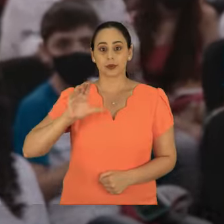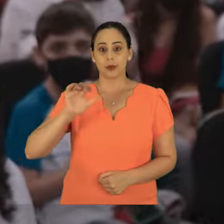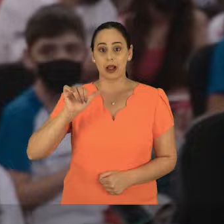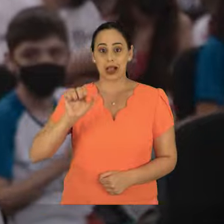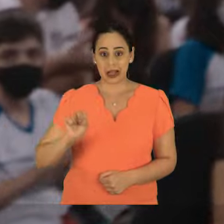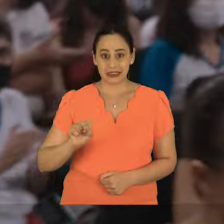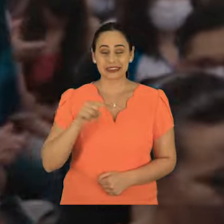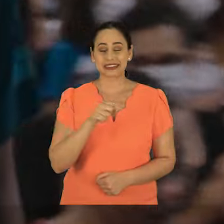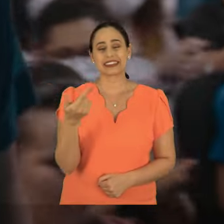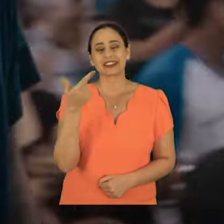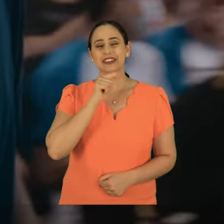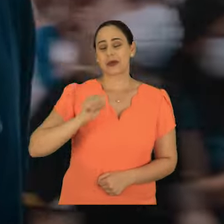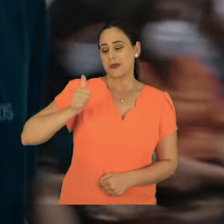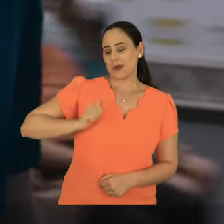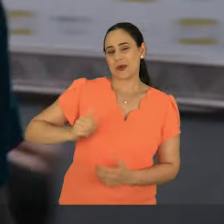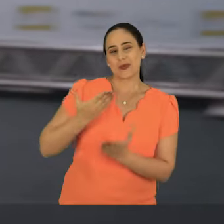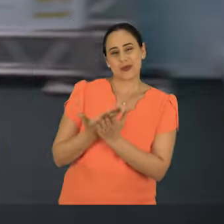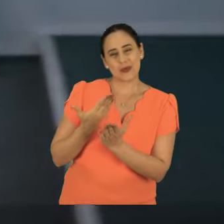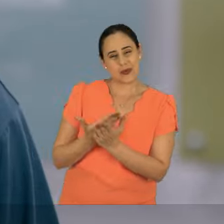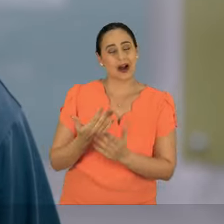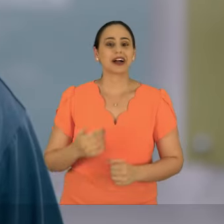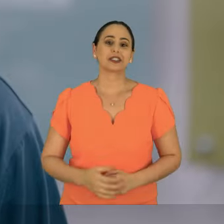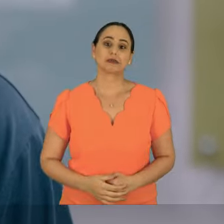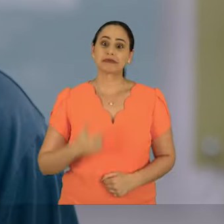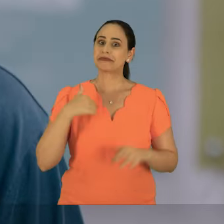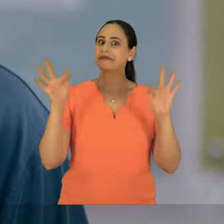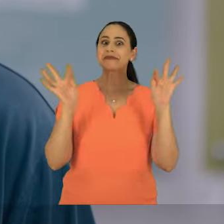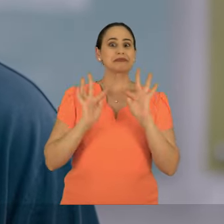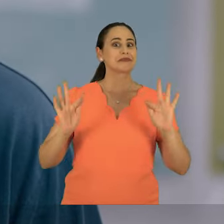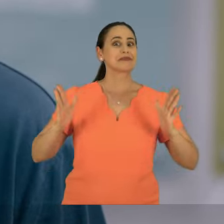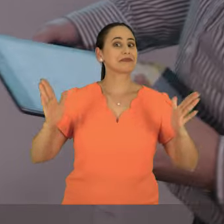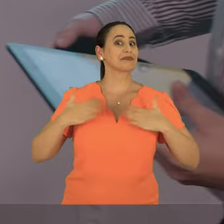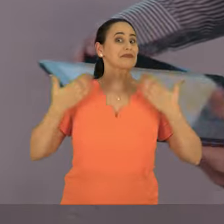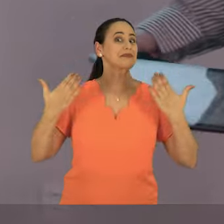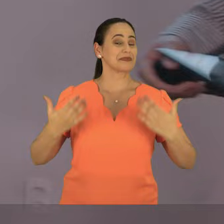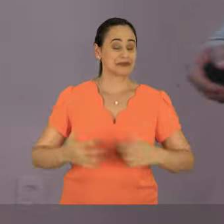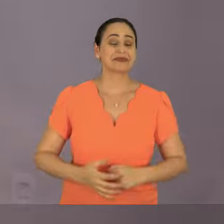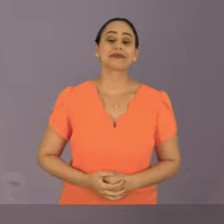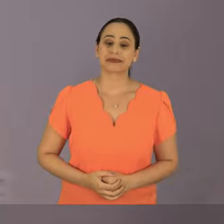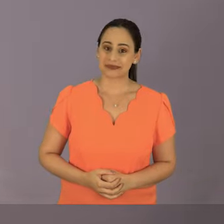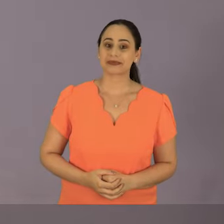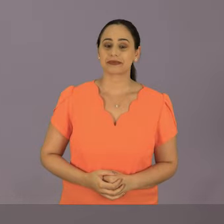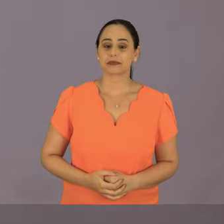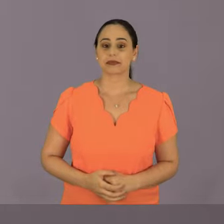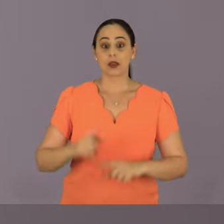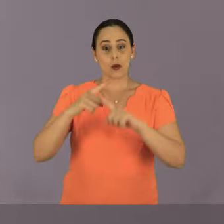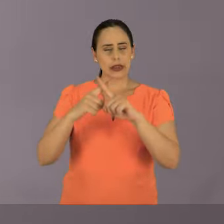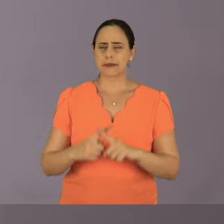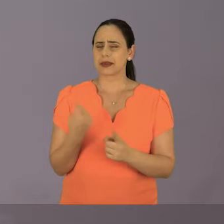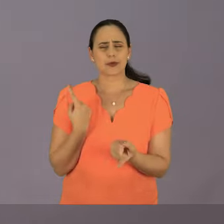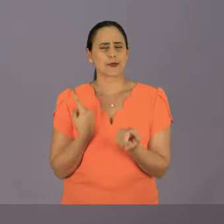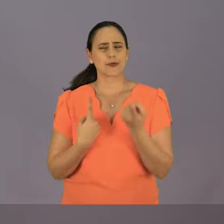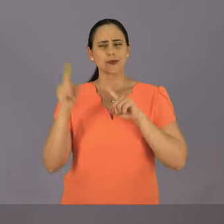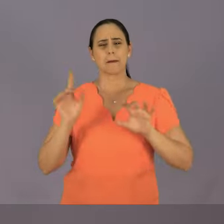Lucas, além do MacBook, ganhou também uma bolsa de estudo. Eu fiquei muito feliz, né? Foi uma surpresa em tanto. Essa Olimpíada hoje foi um grande